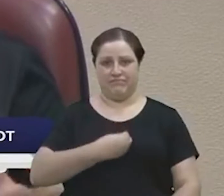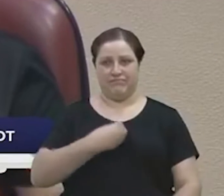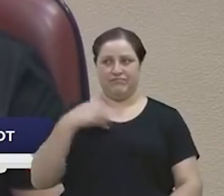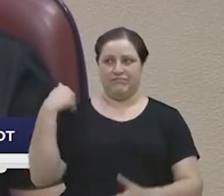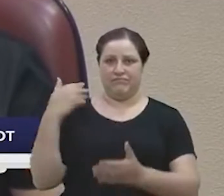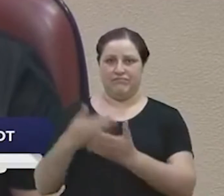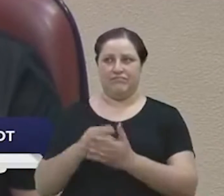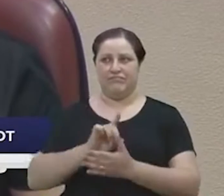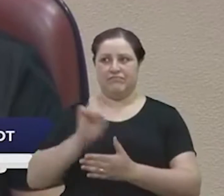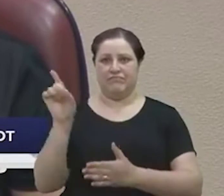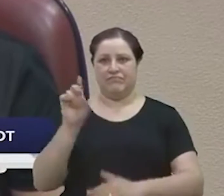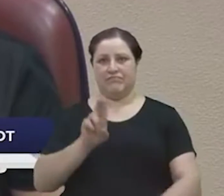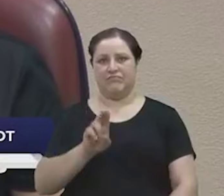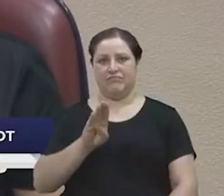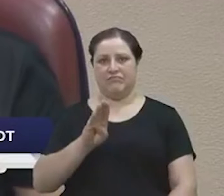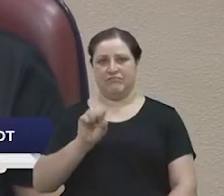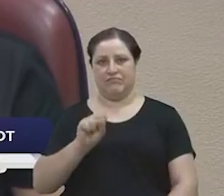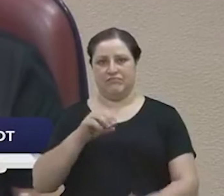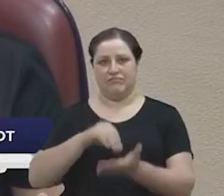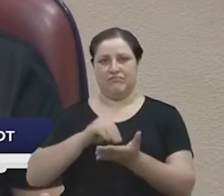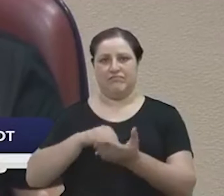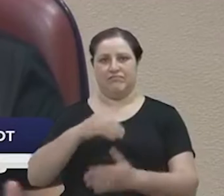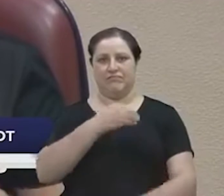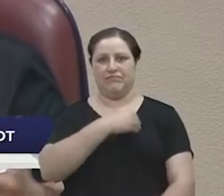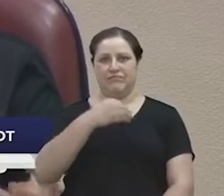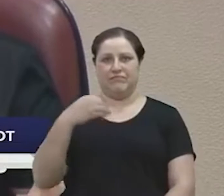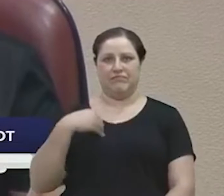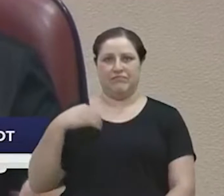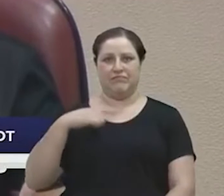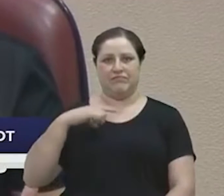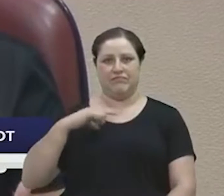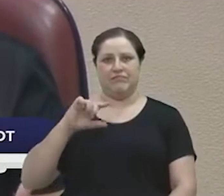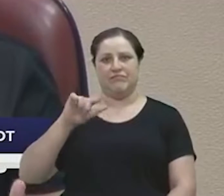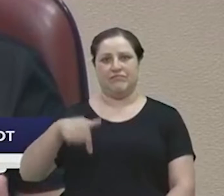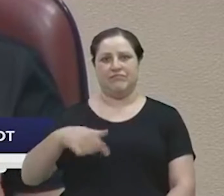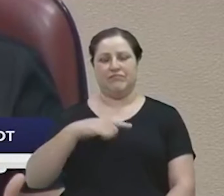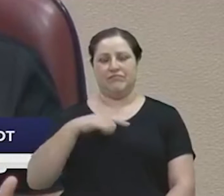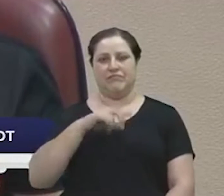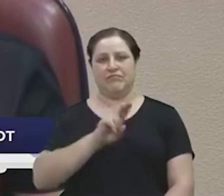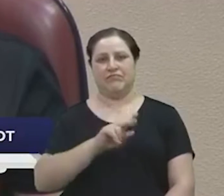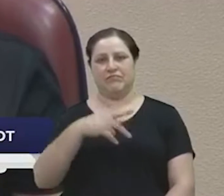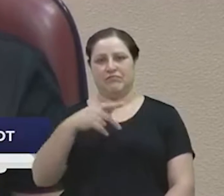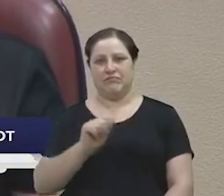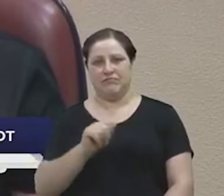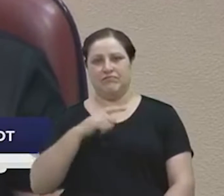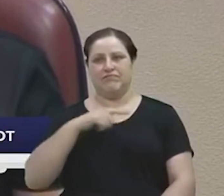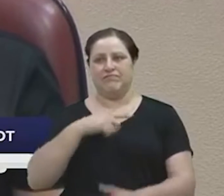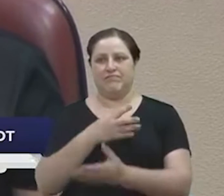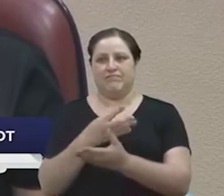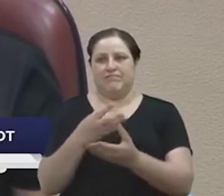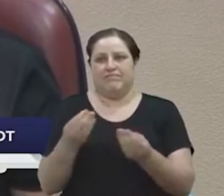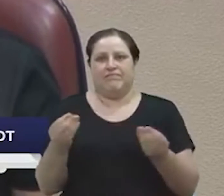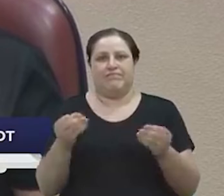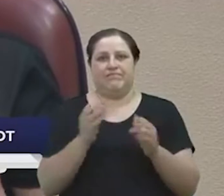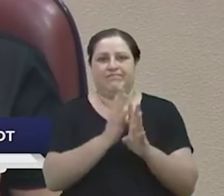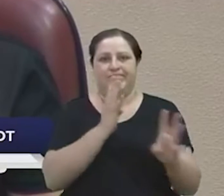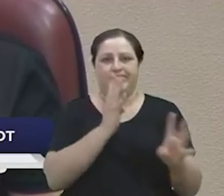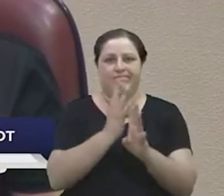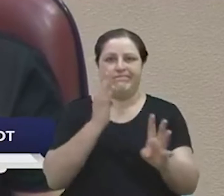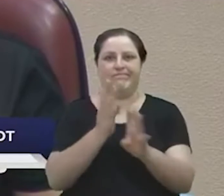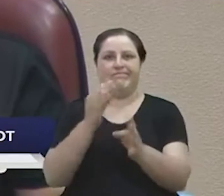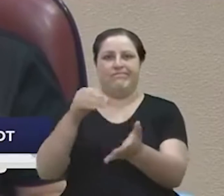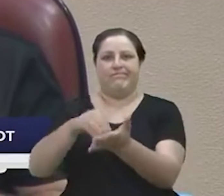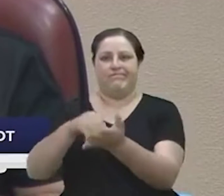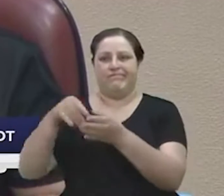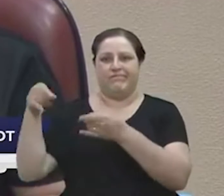da UBS, da falta de médicos, né, que passa depois para a UPA, as pessoas chegam lá, o represamento do atendimento, a falta de leitos,